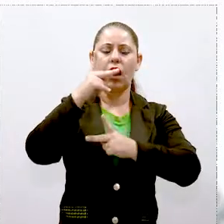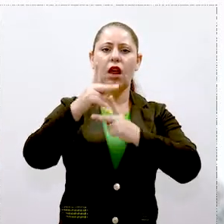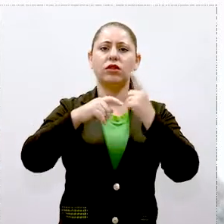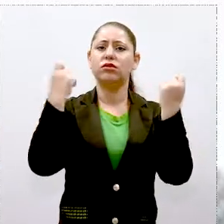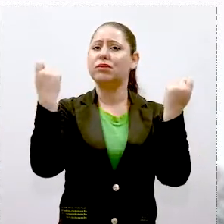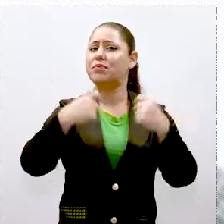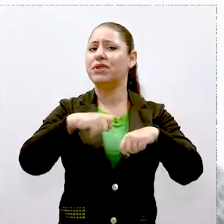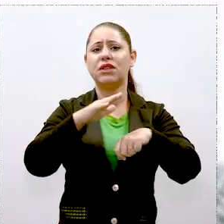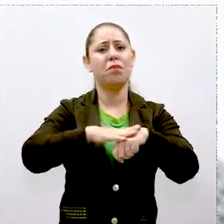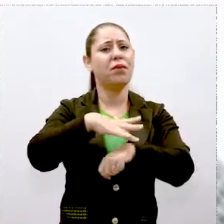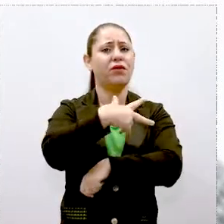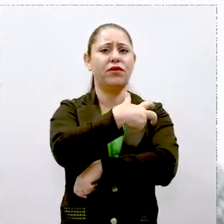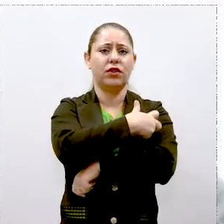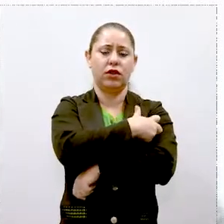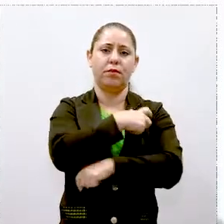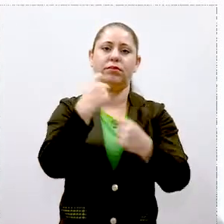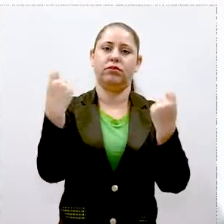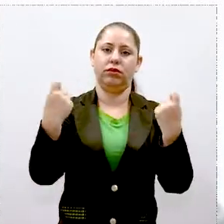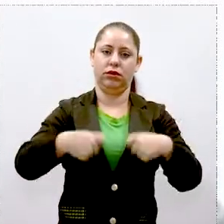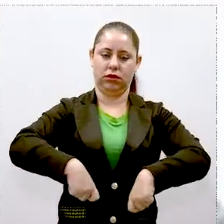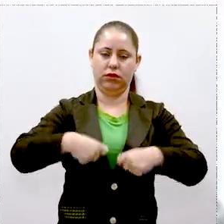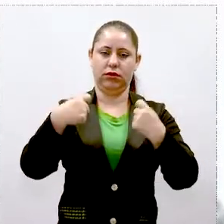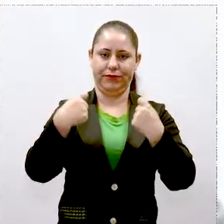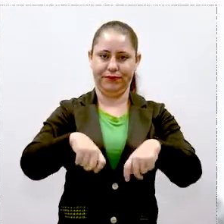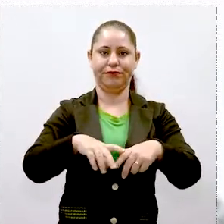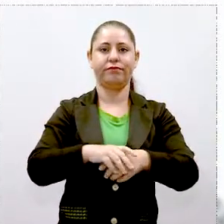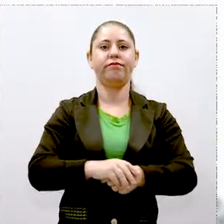a necessidade da vacinação